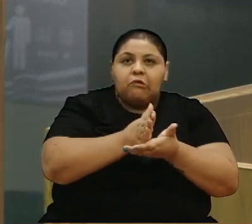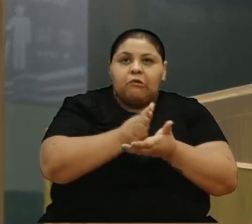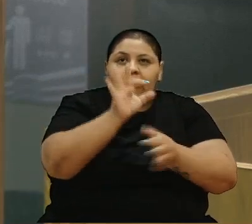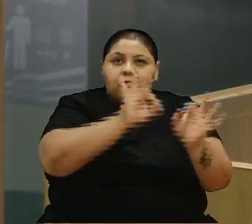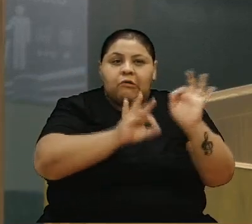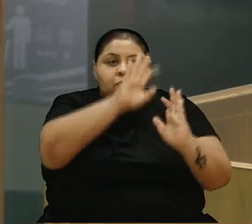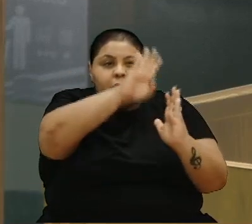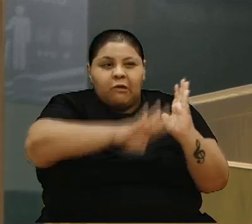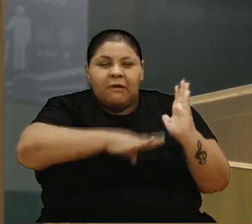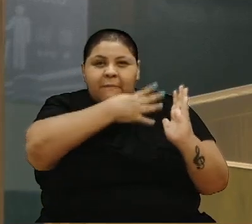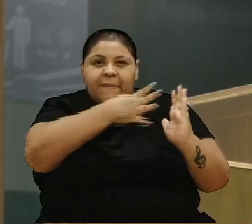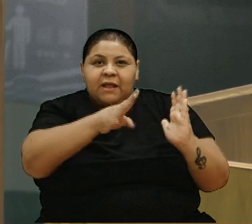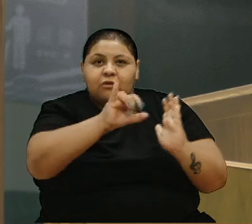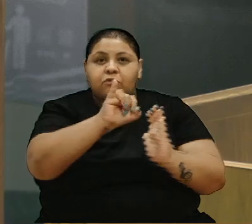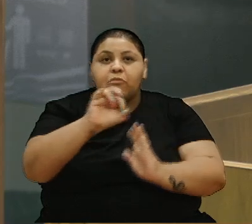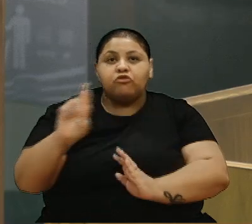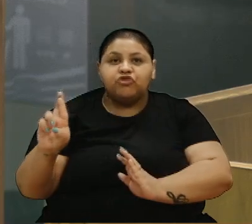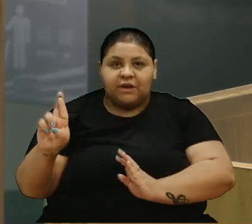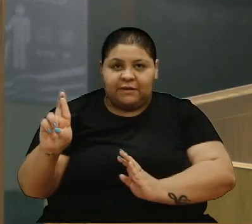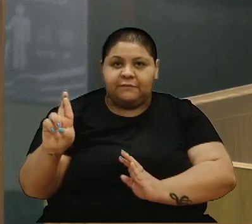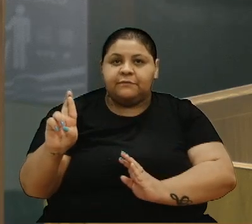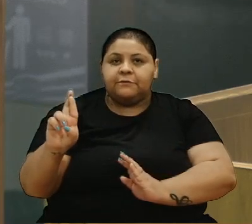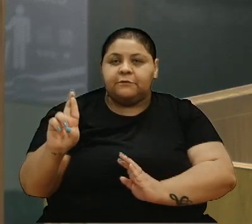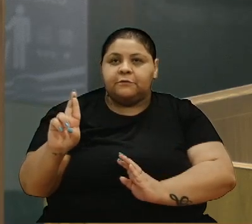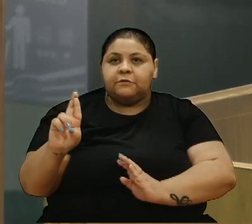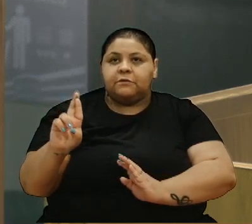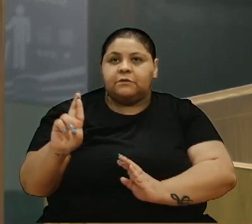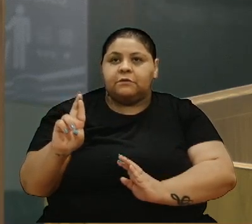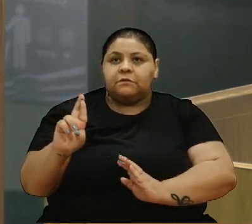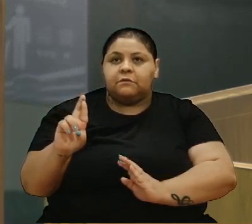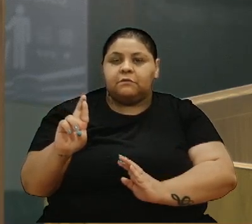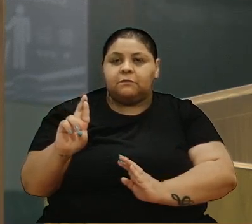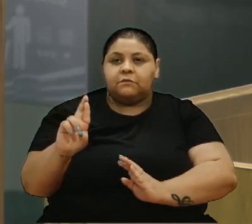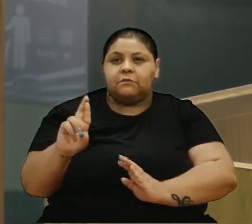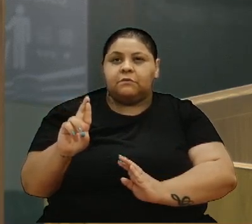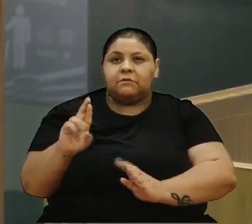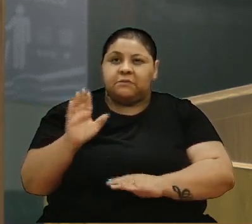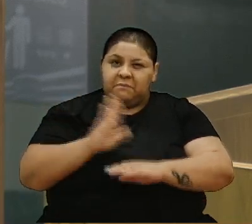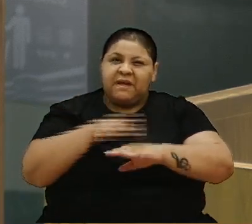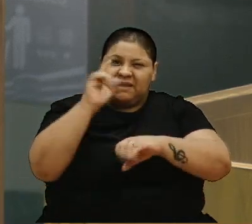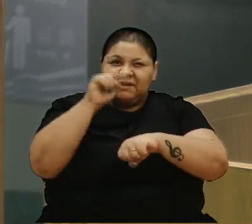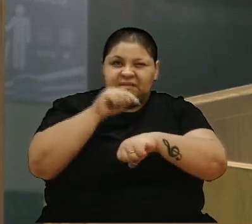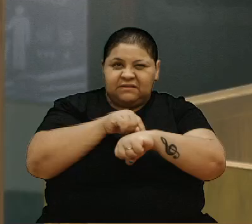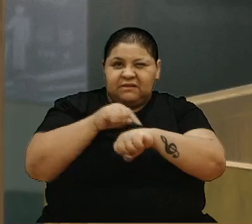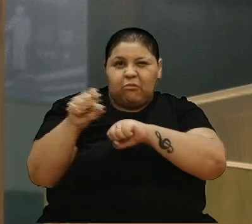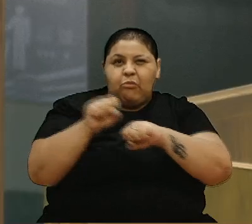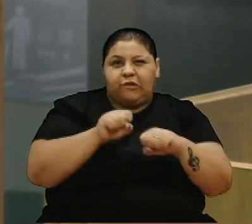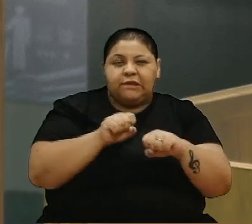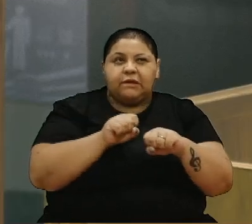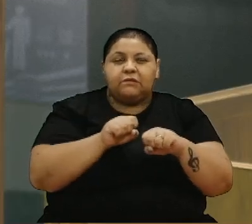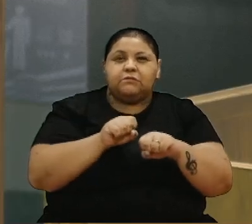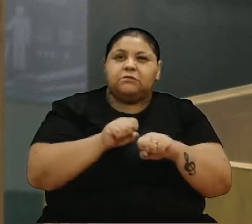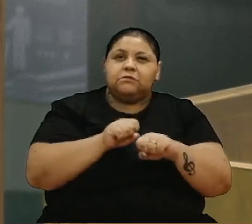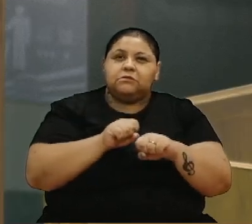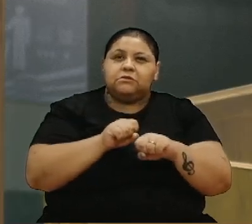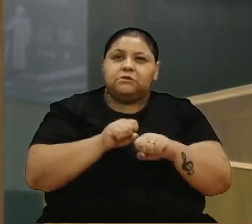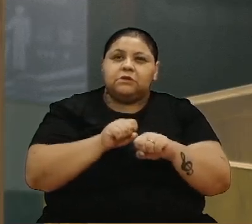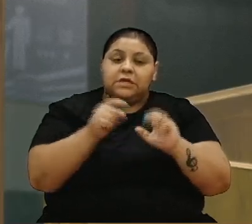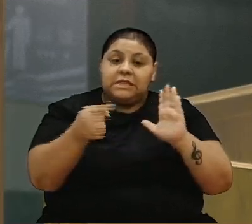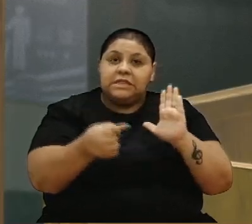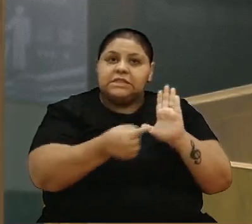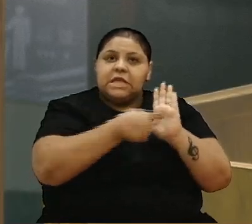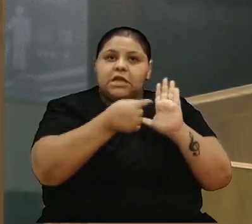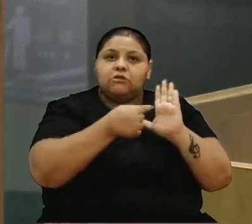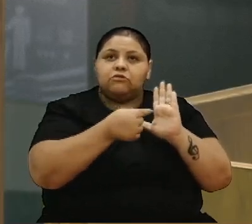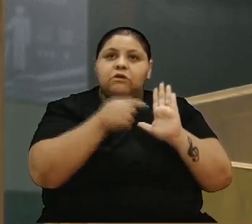tabela do imposto de renda. E quero, com mais tempo, poder denunciar,